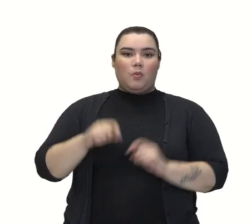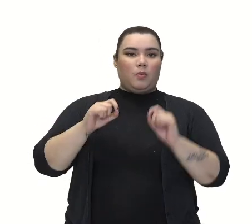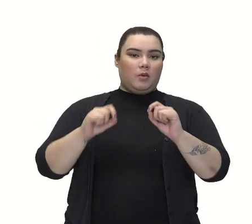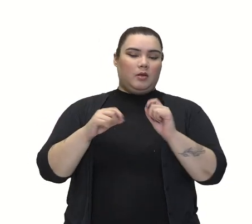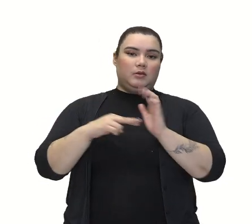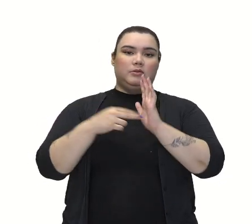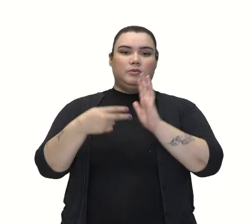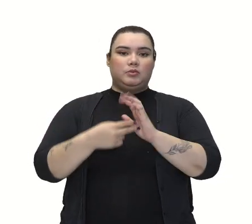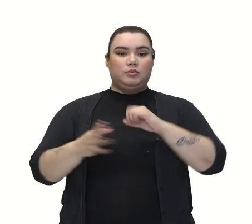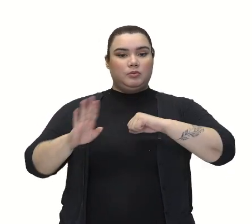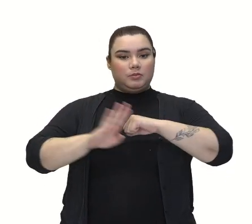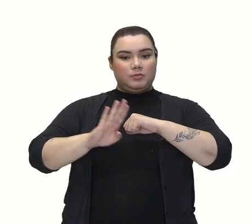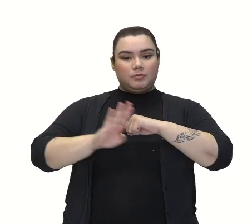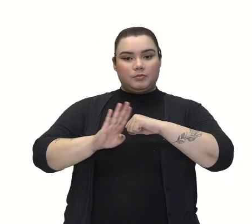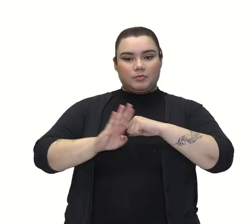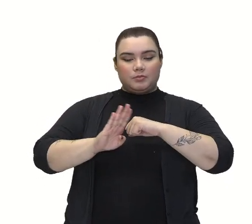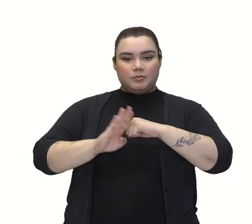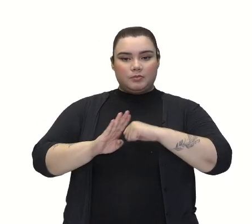materializar